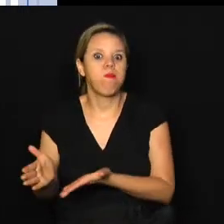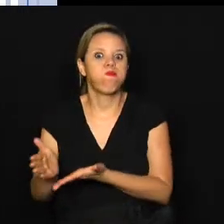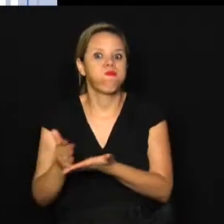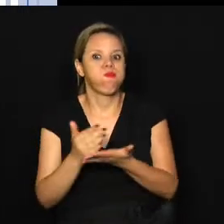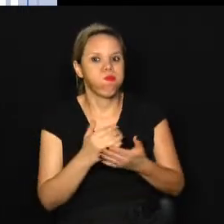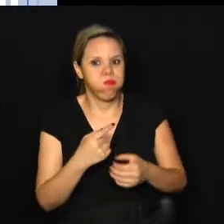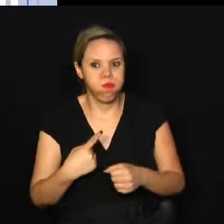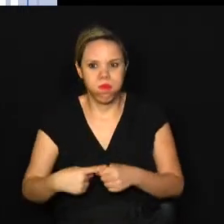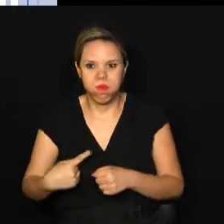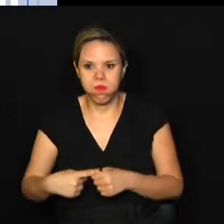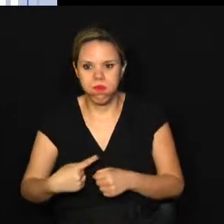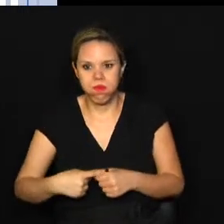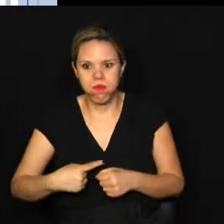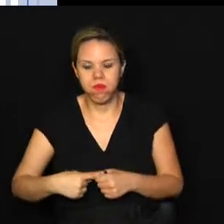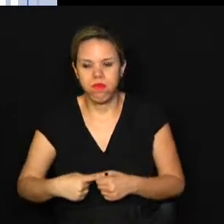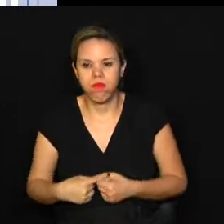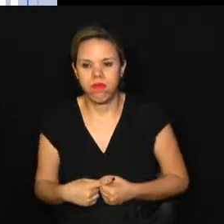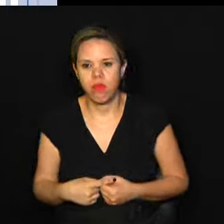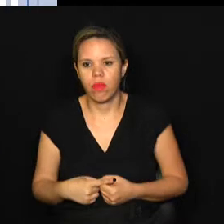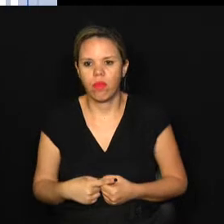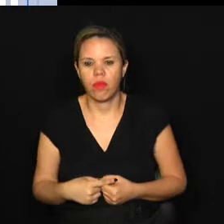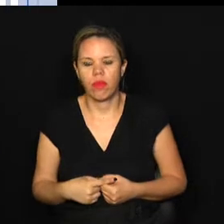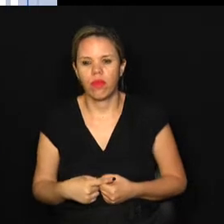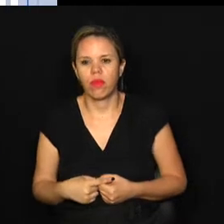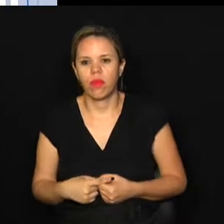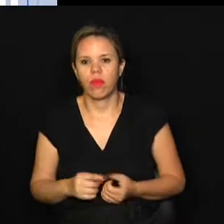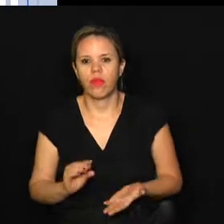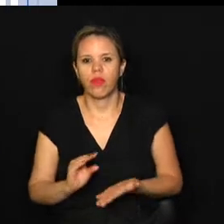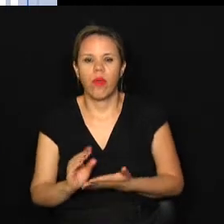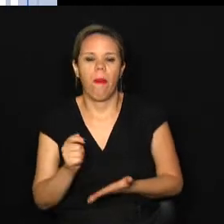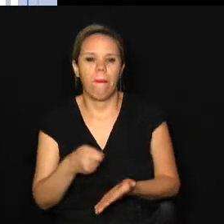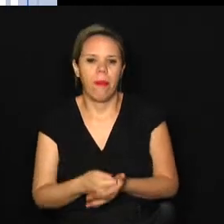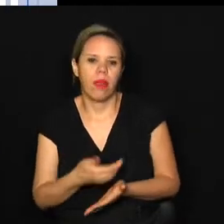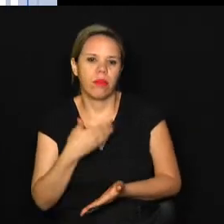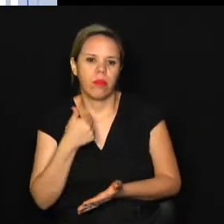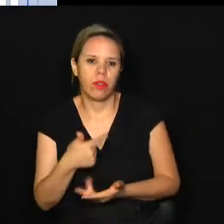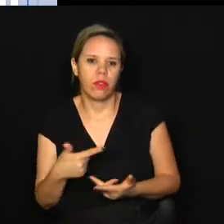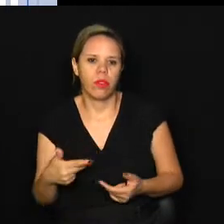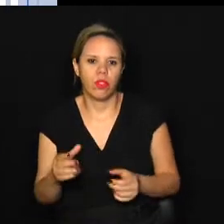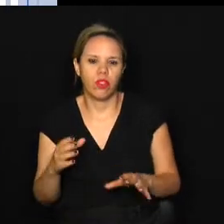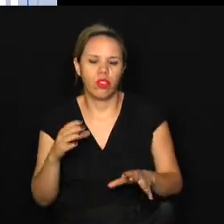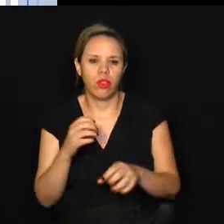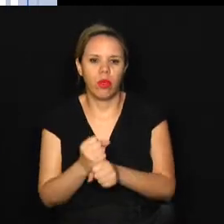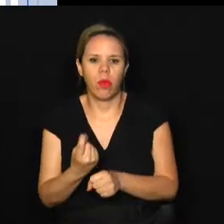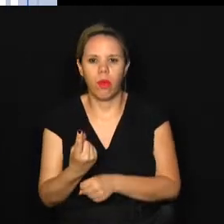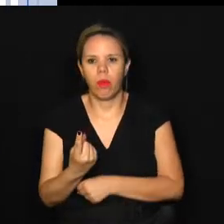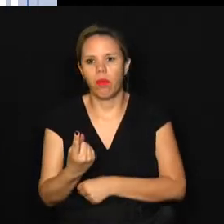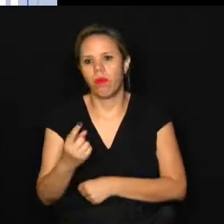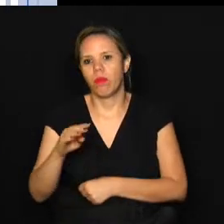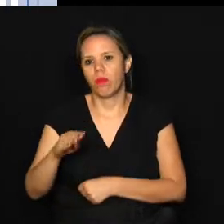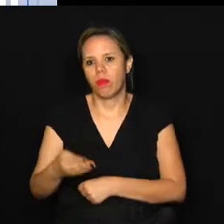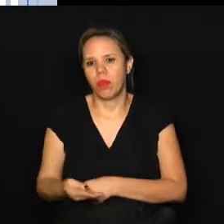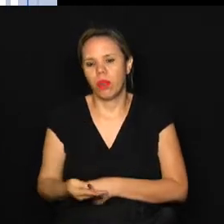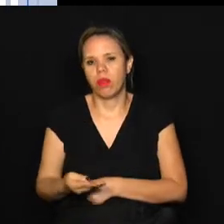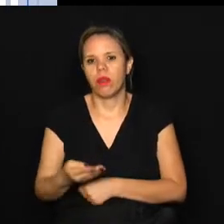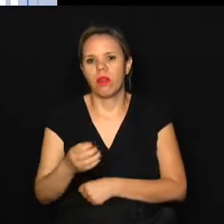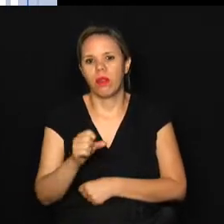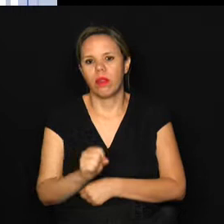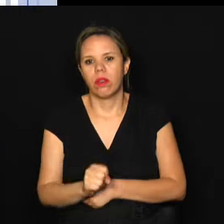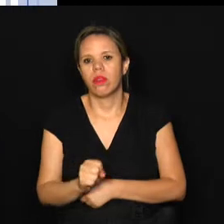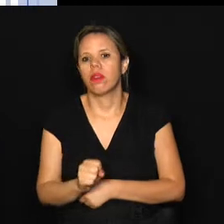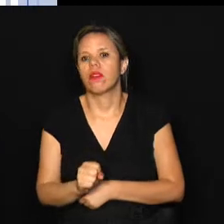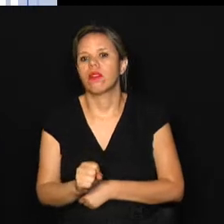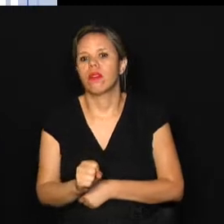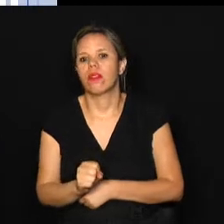município. Então, impostos, taxas de contribuições e melhorias, a arrecadação total foi de 1.884 milhões e 100,